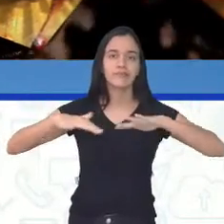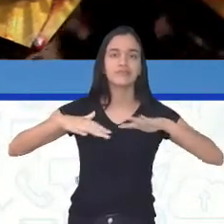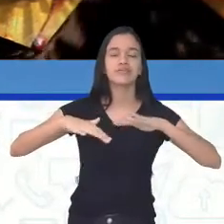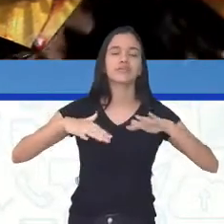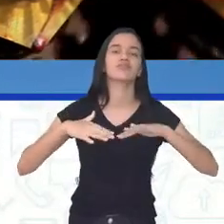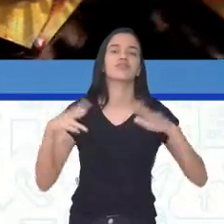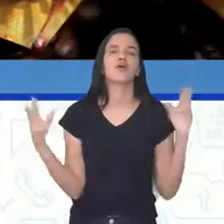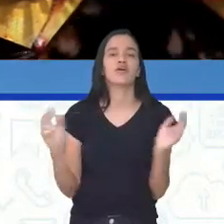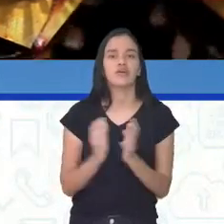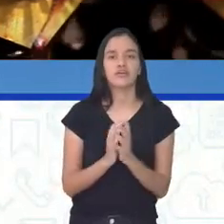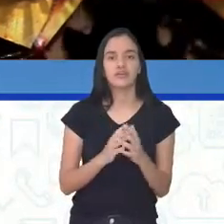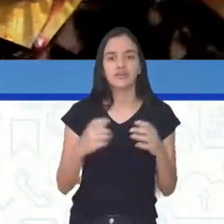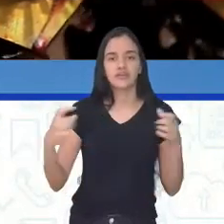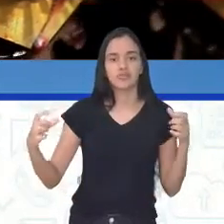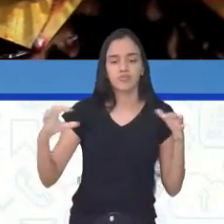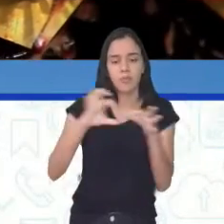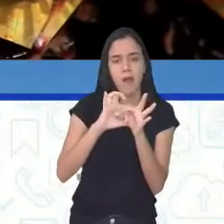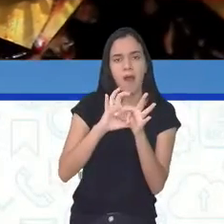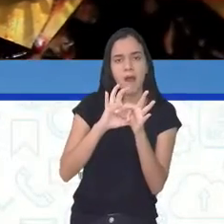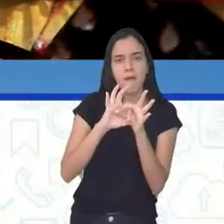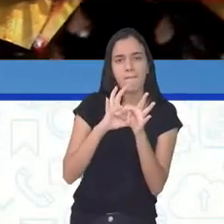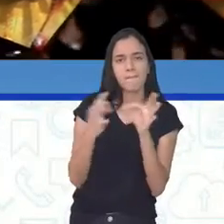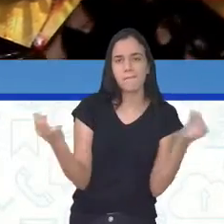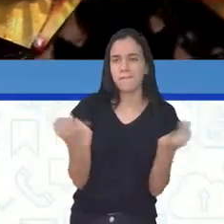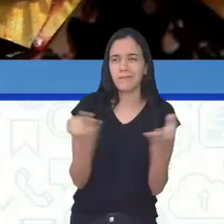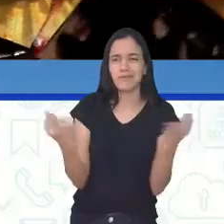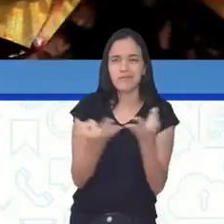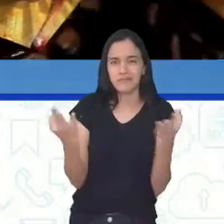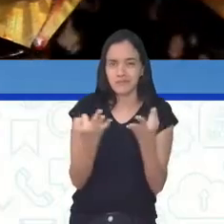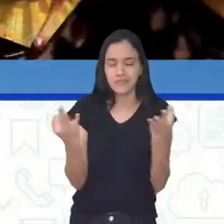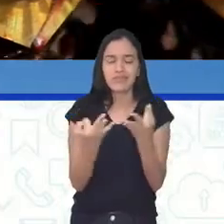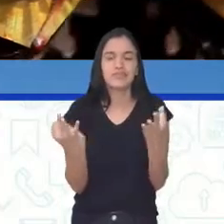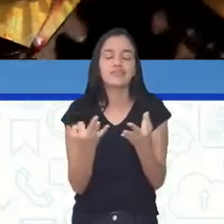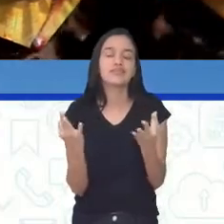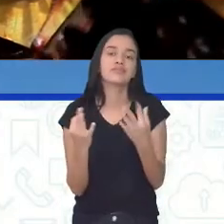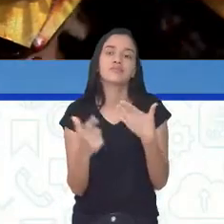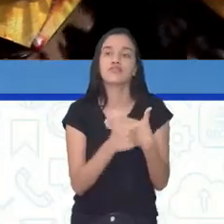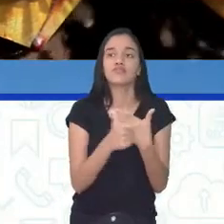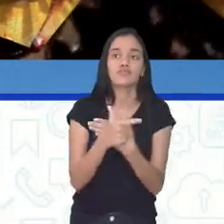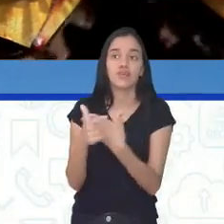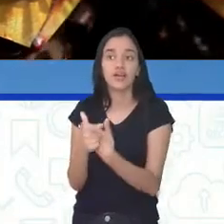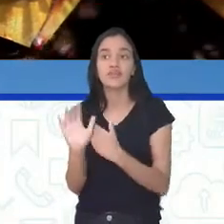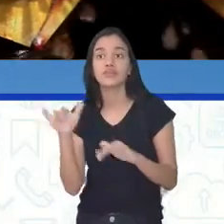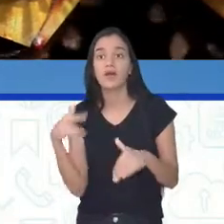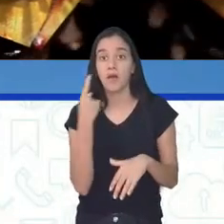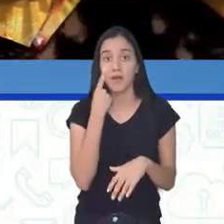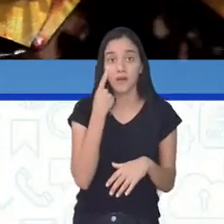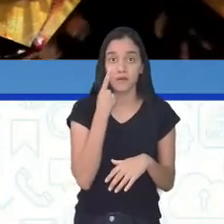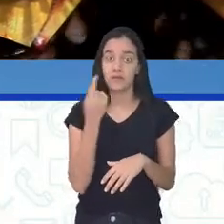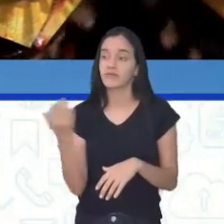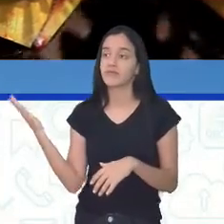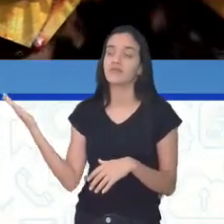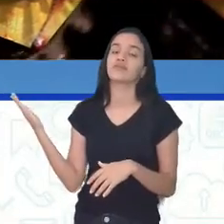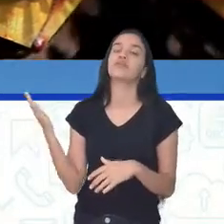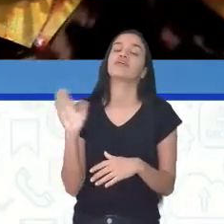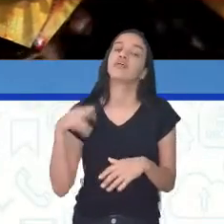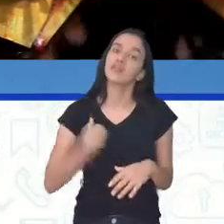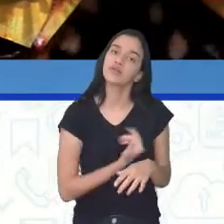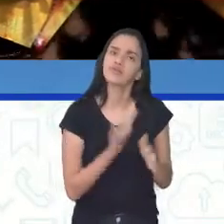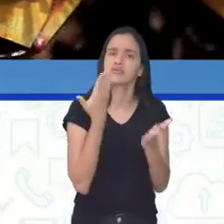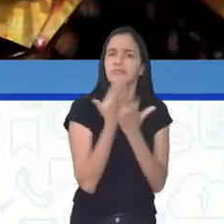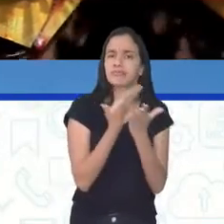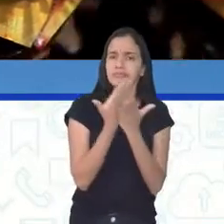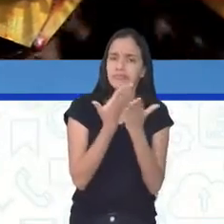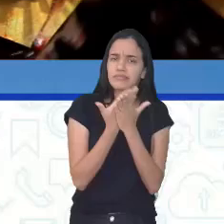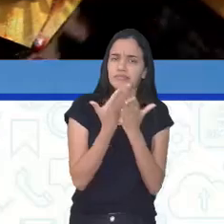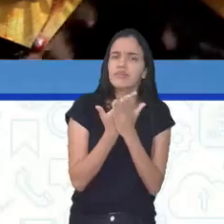encaixa perfeitamente e realiza uma infinidade de funções. Então, a gente vai ver, durante essas nossas aulas,